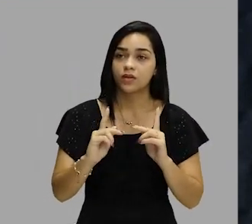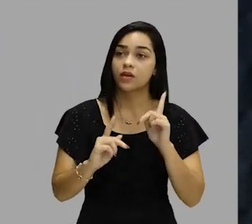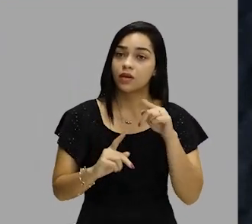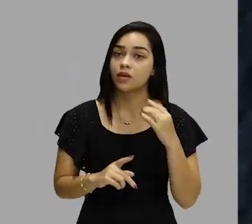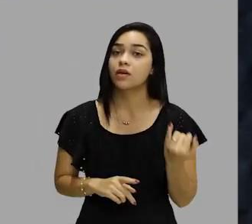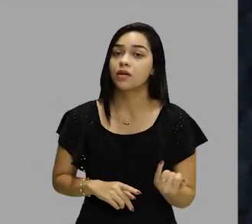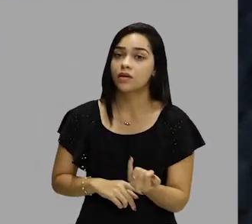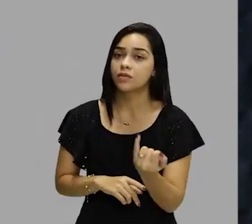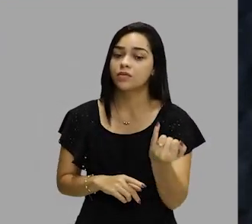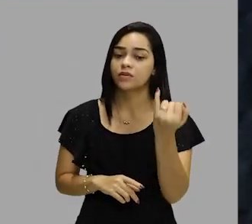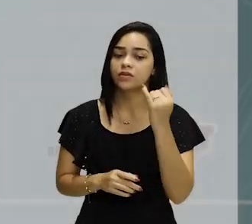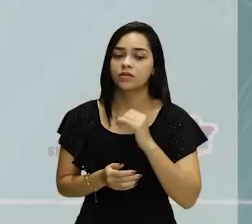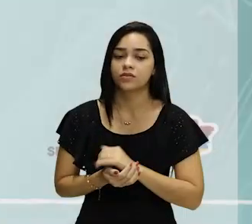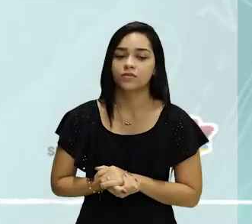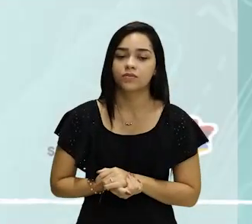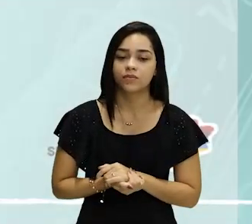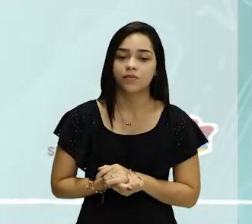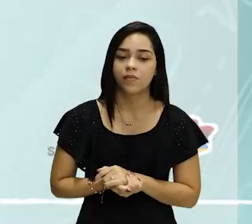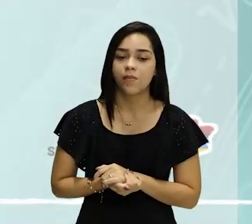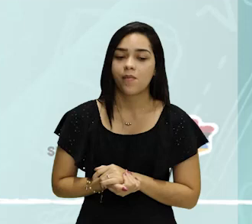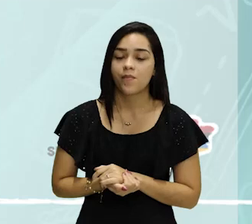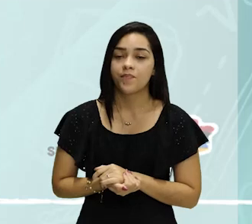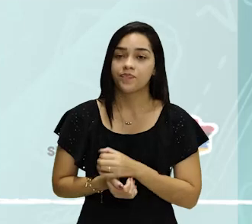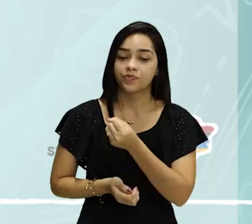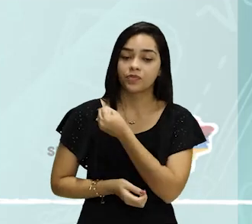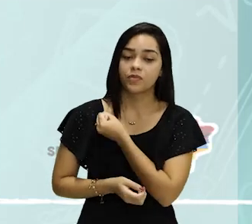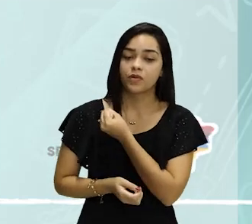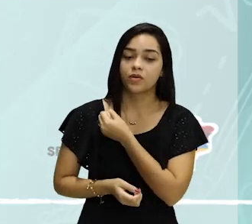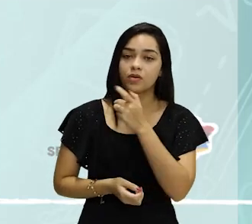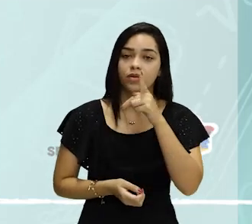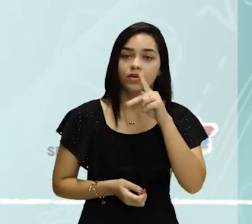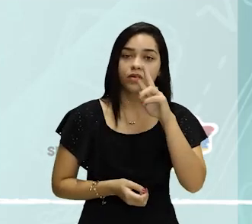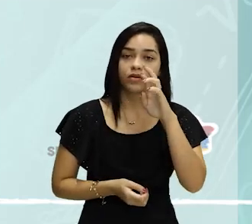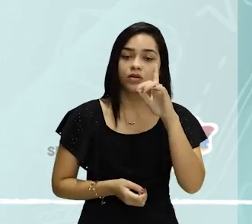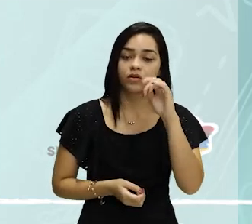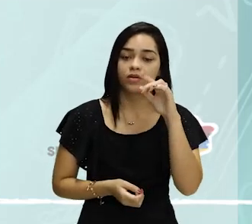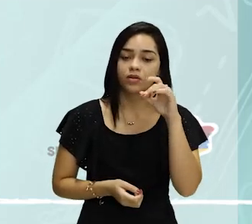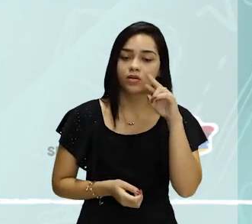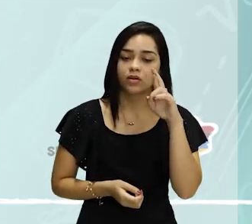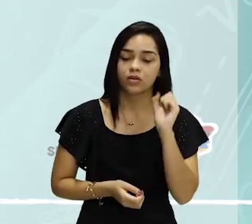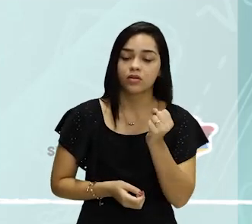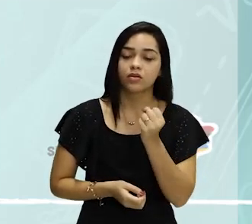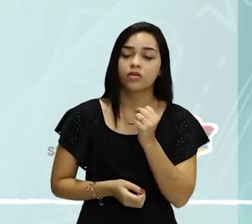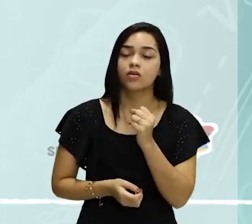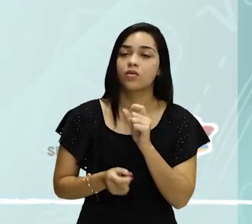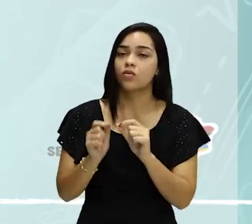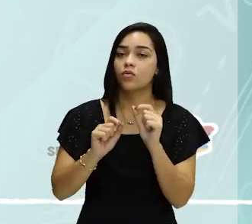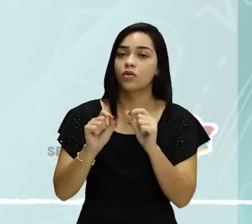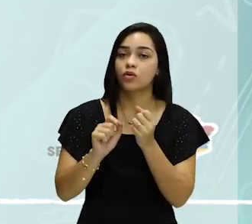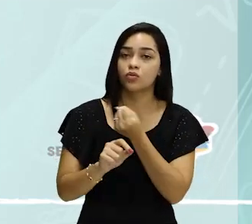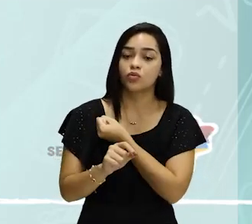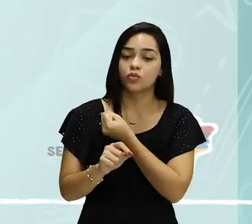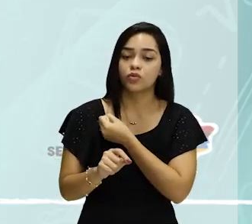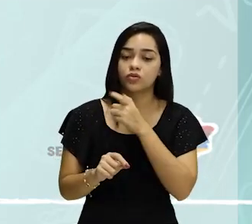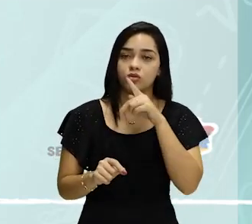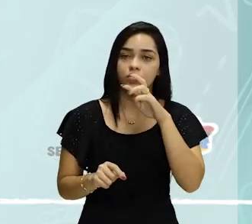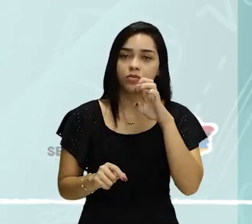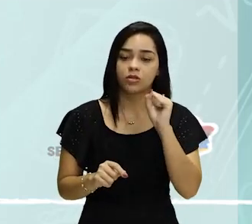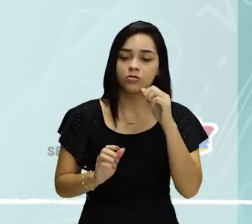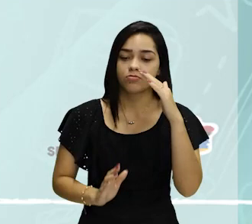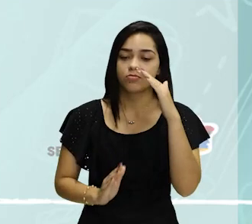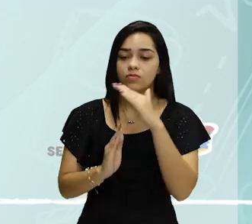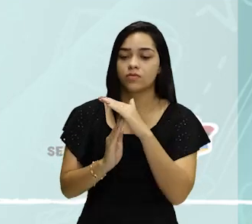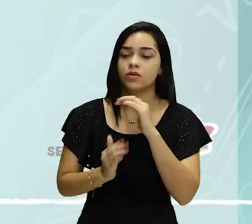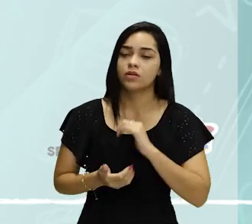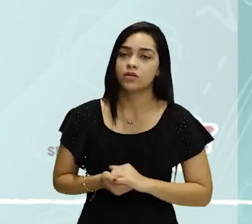muito importante. Tá? O número de predadores, ele limita o número de presas. E o